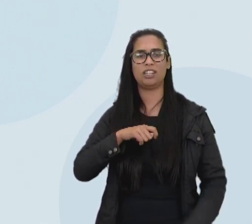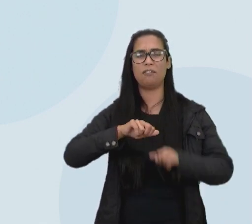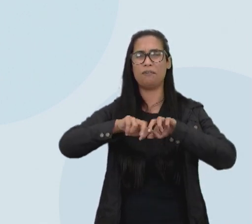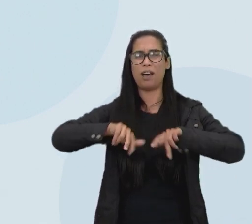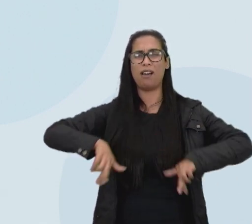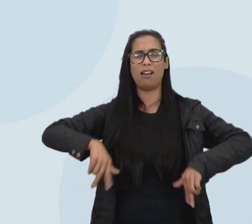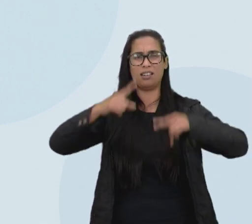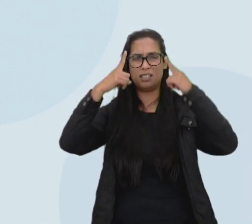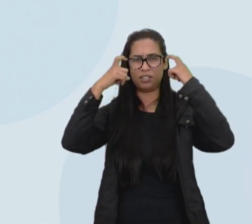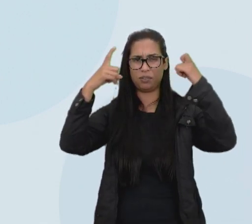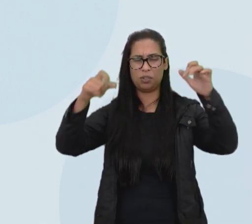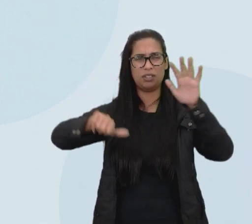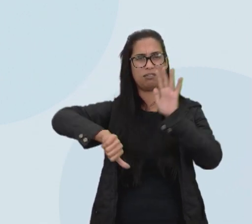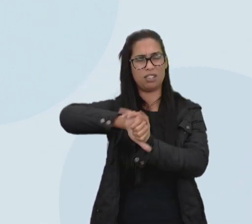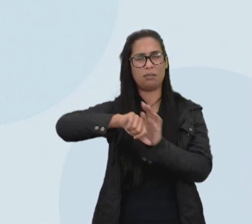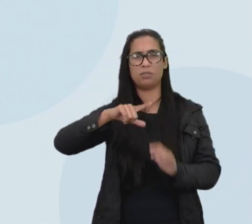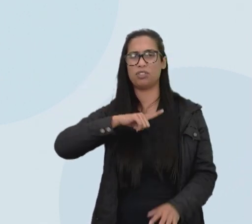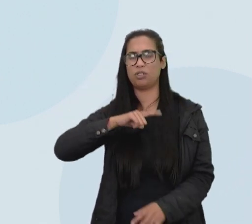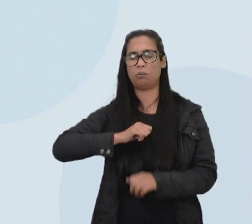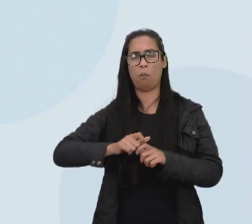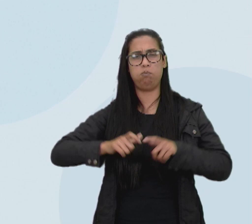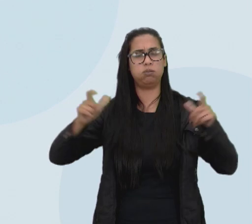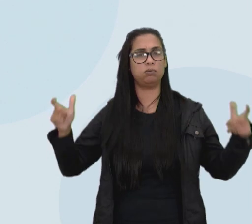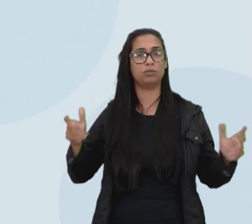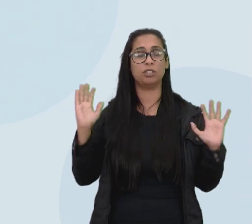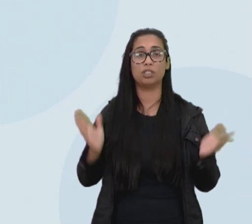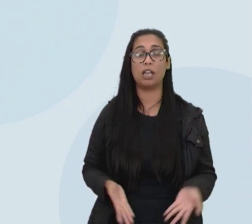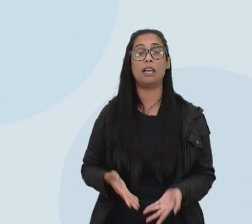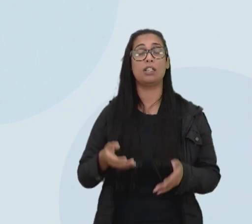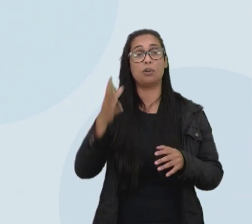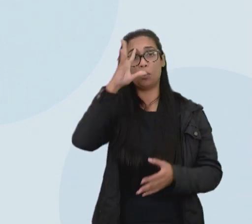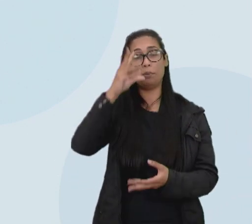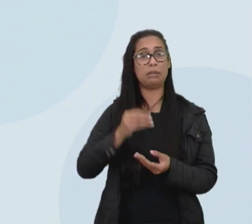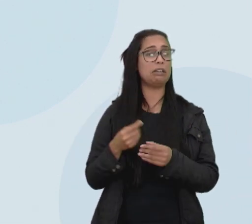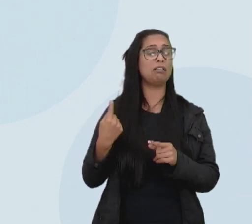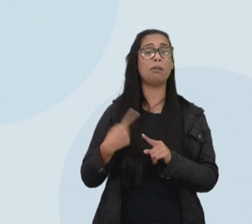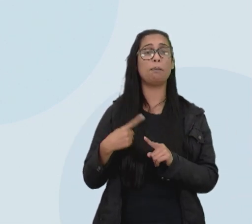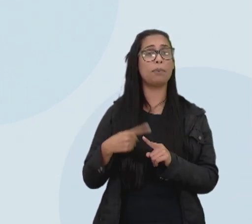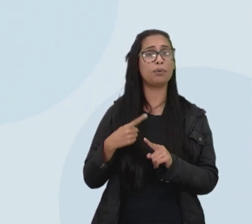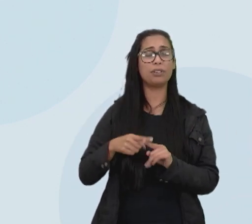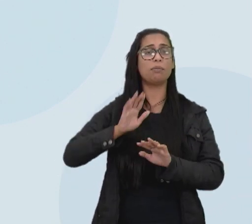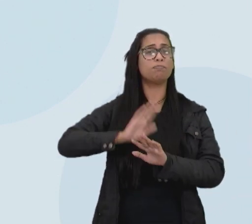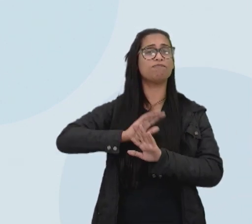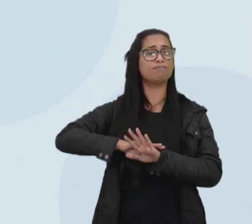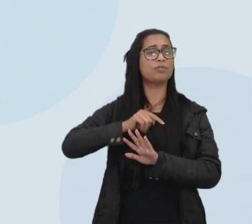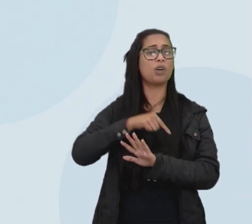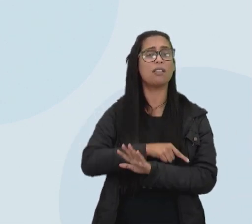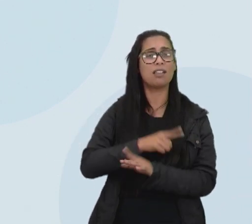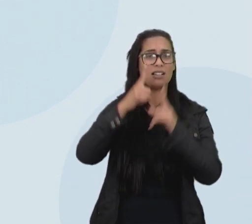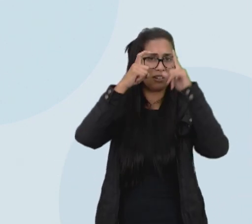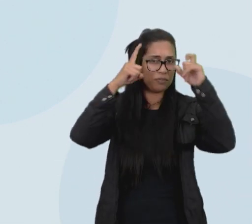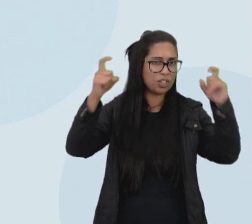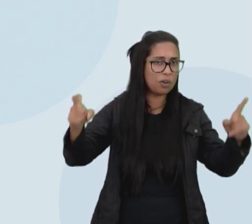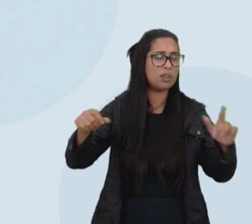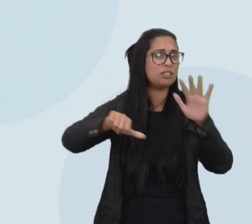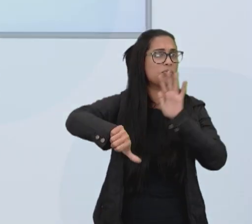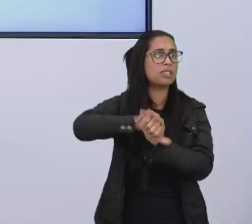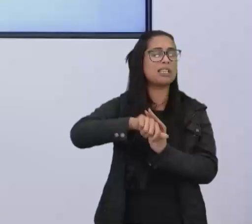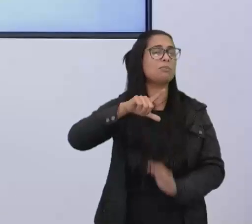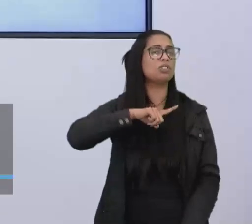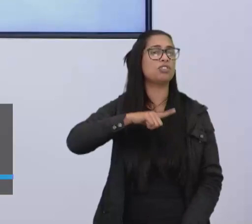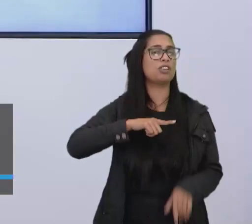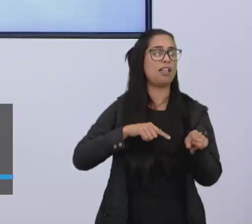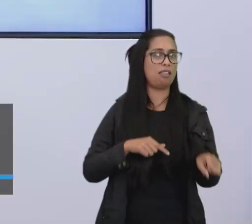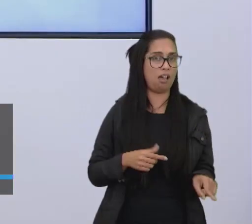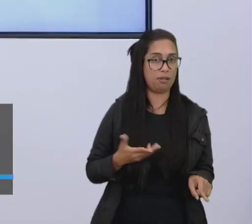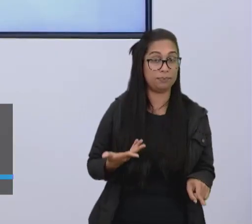aí eles foram entender uma das várias razões para essa criminalidade, para essa violência. Antes da gente entrar nesse